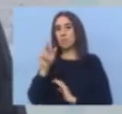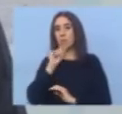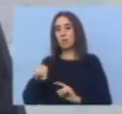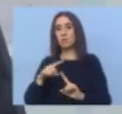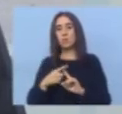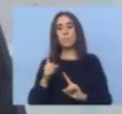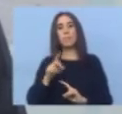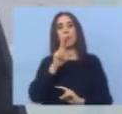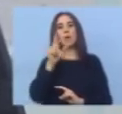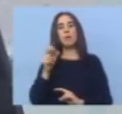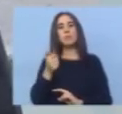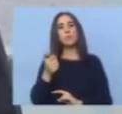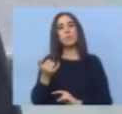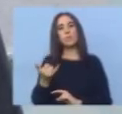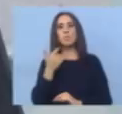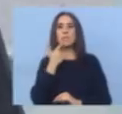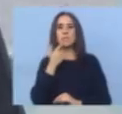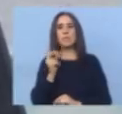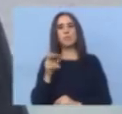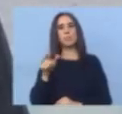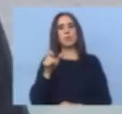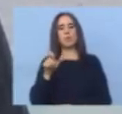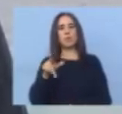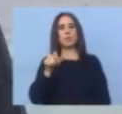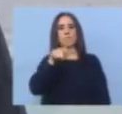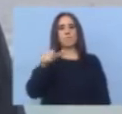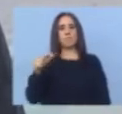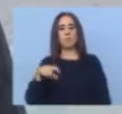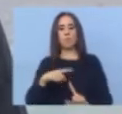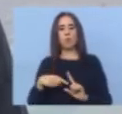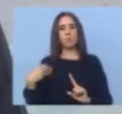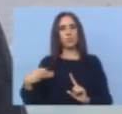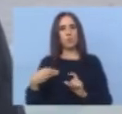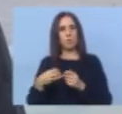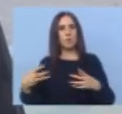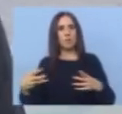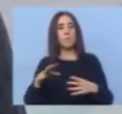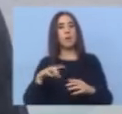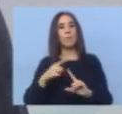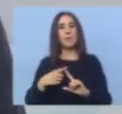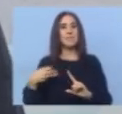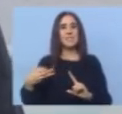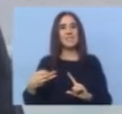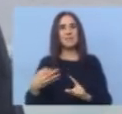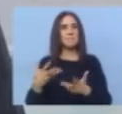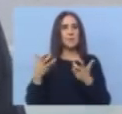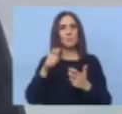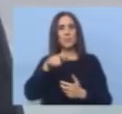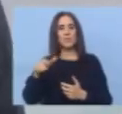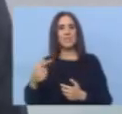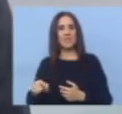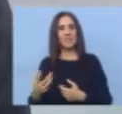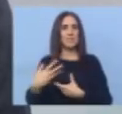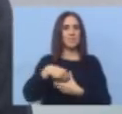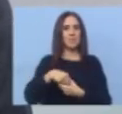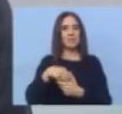52 missões, e é cerca de 3.000 missionários. Portanto, todos os anos tem vindo a aumentar, mas todos os anos há maior desejo das pessoas fazerem